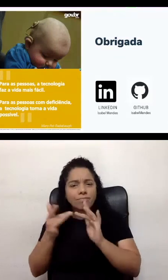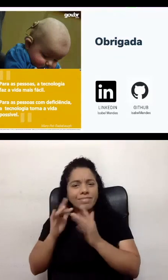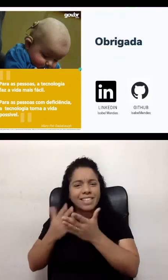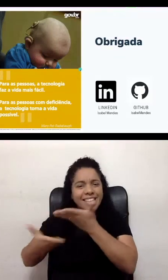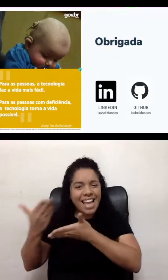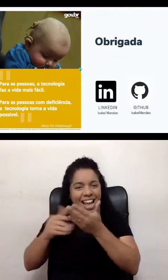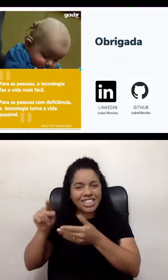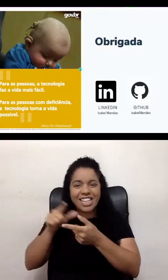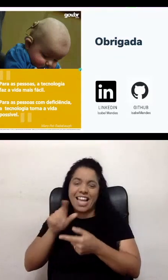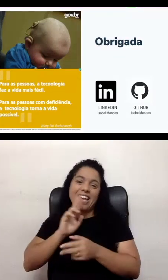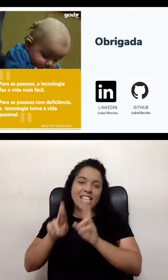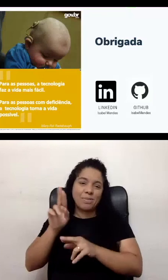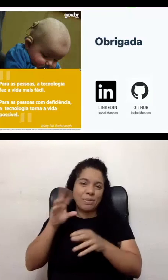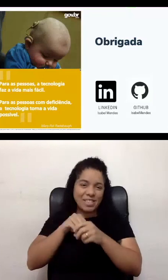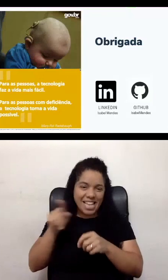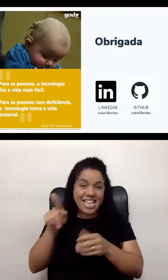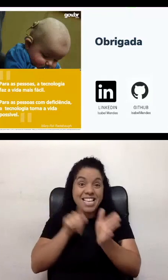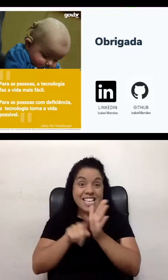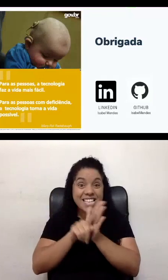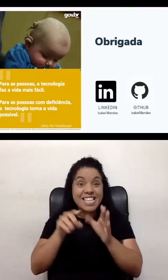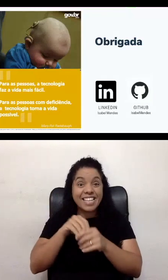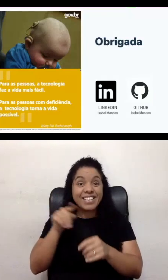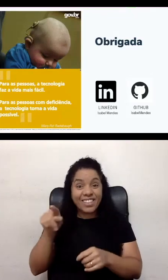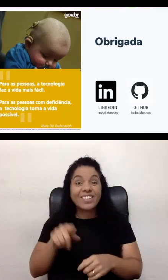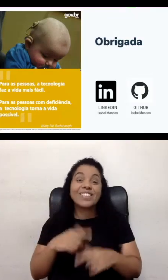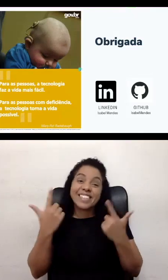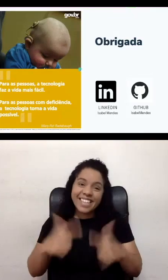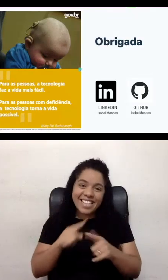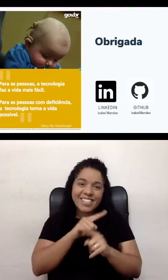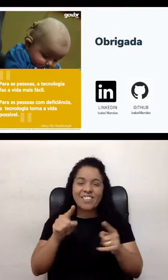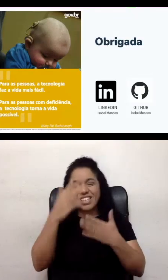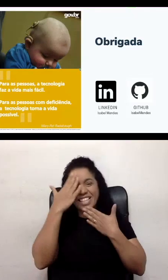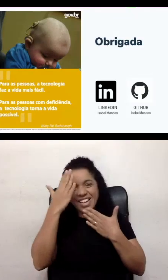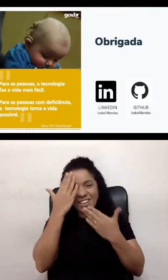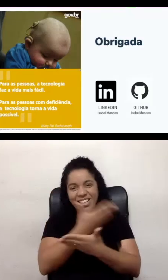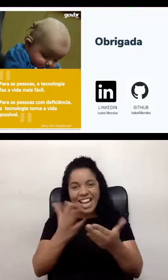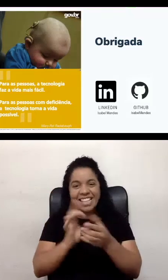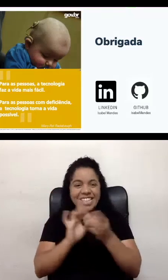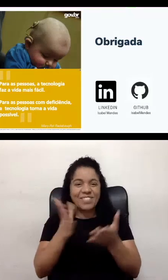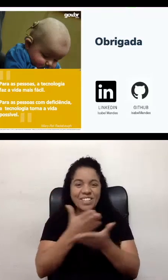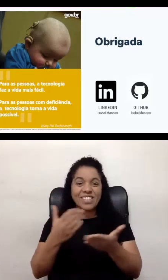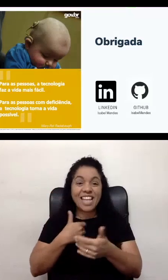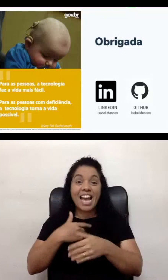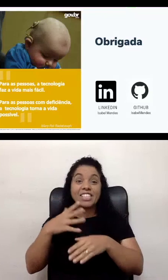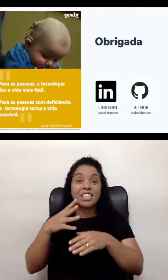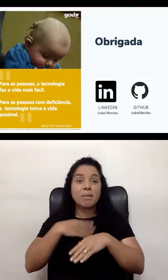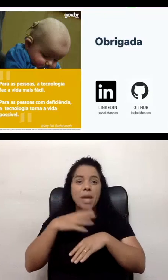você pode responder essas perguntas. Mais uma vez, muito obrigada pela sua disponibilidade e pelo seu